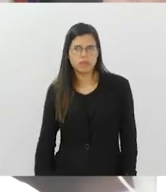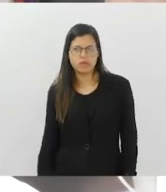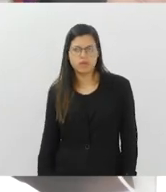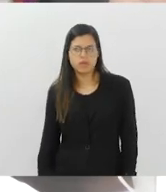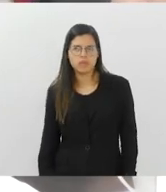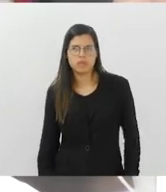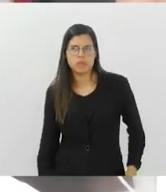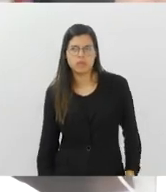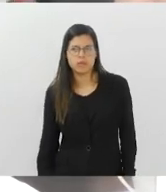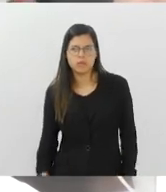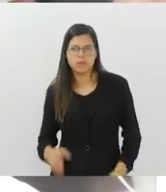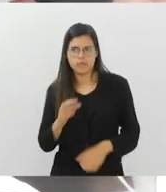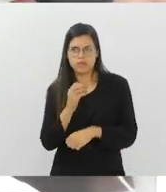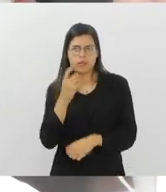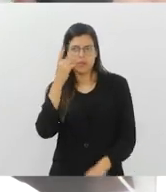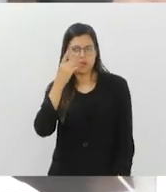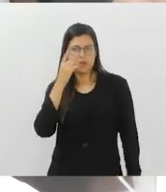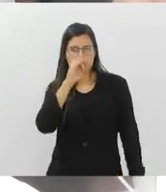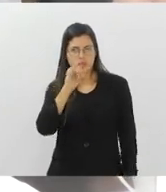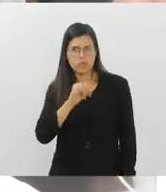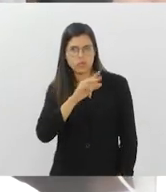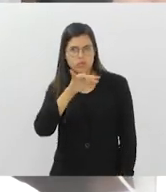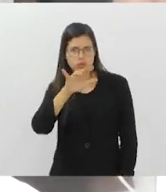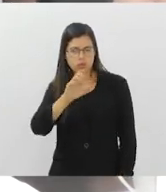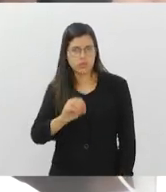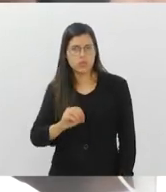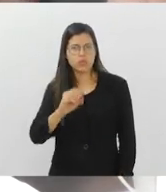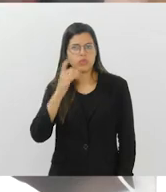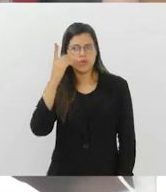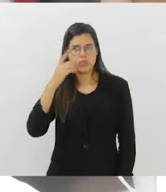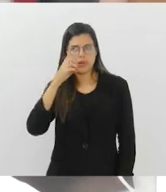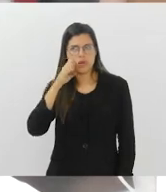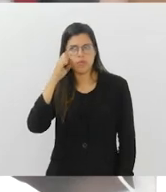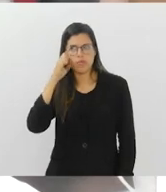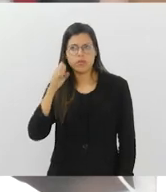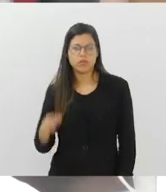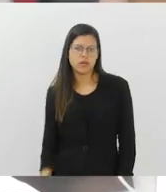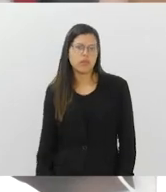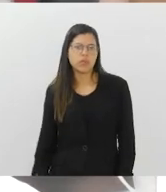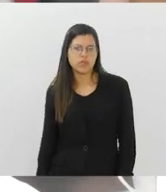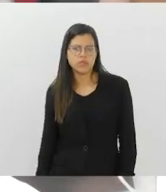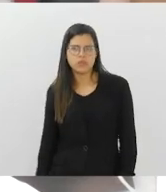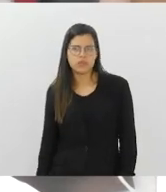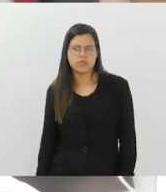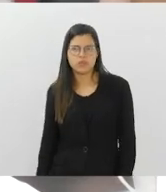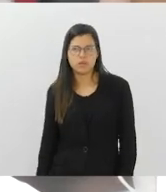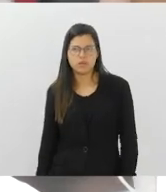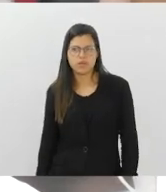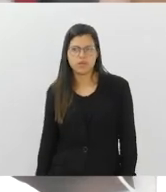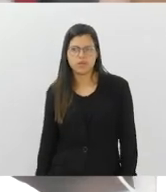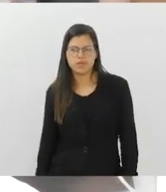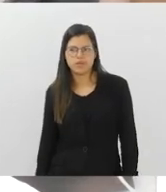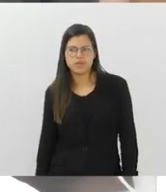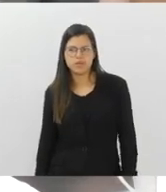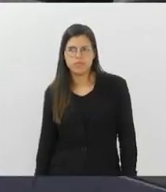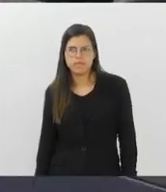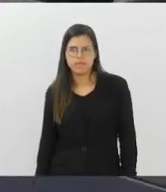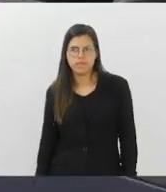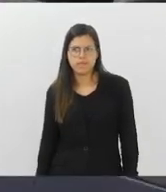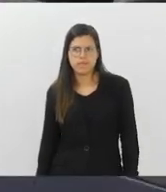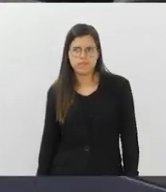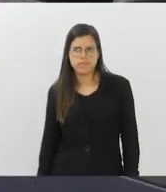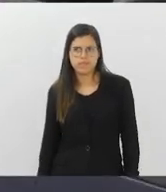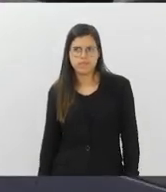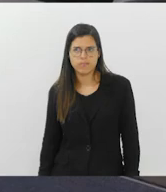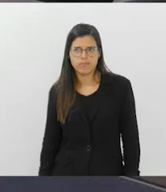Deputado Júlio, está se inscrevendo, deputada Élica, eu também tenho perguntas. Deputado Júlio, então, por favor, eu fico depois da deputada Élica.